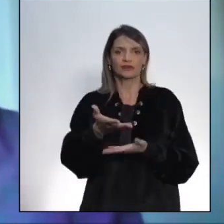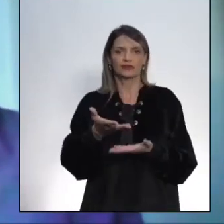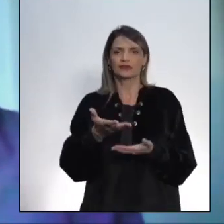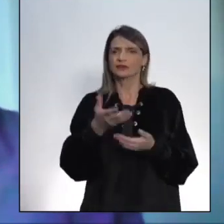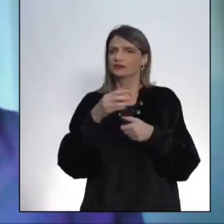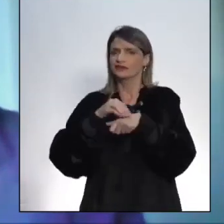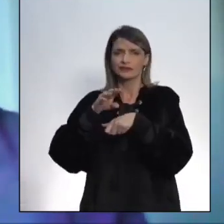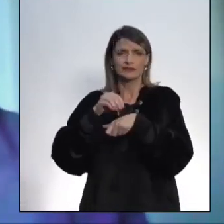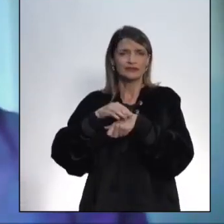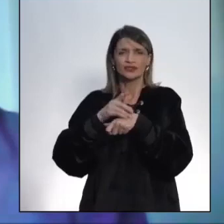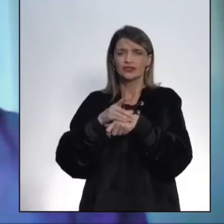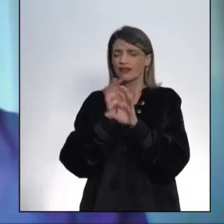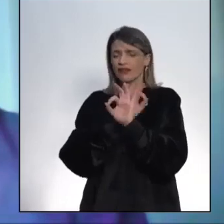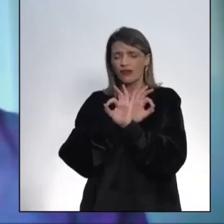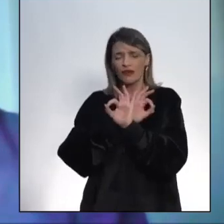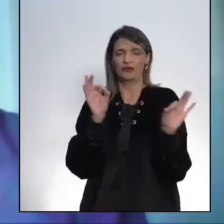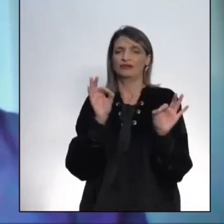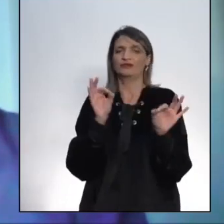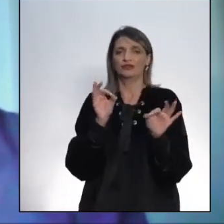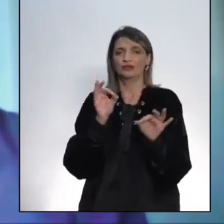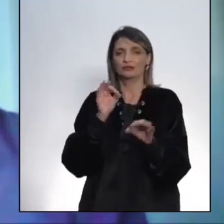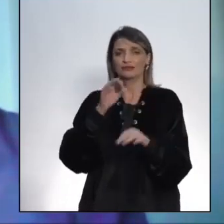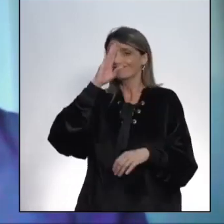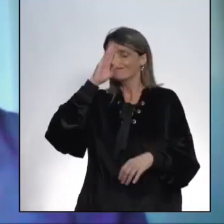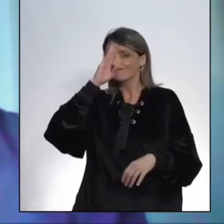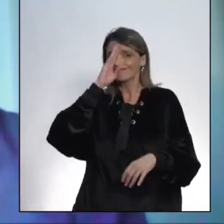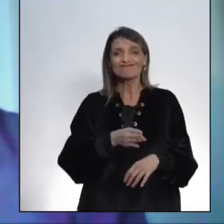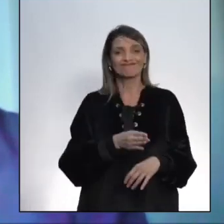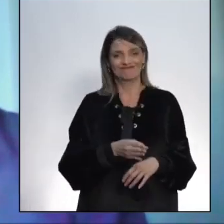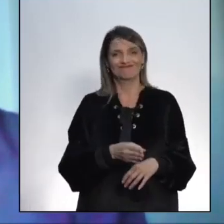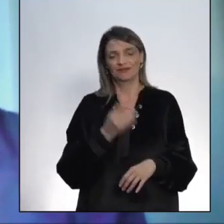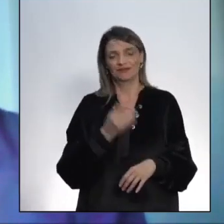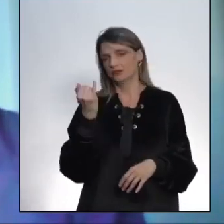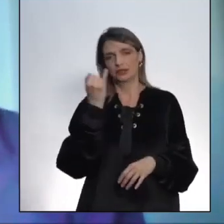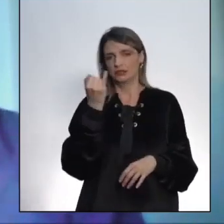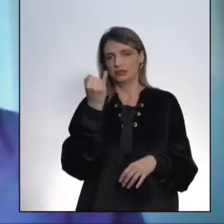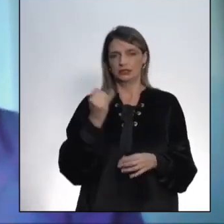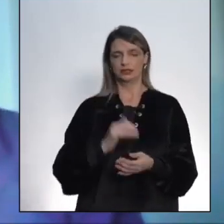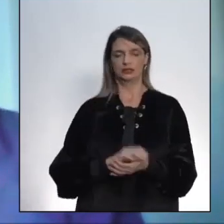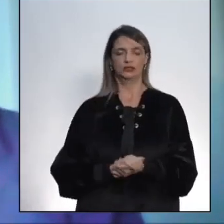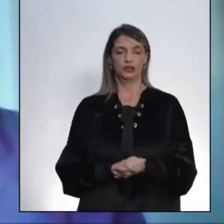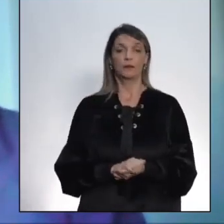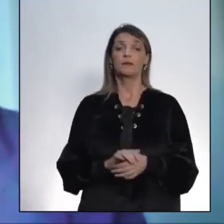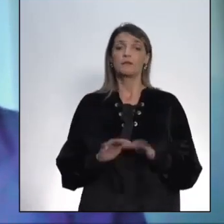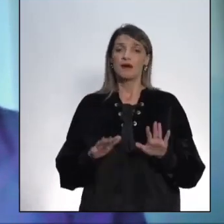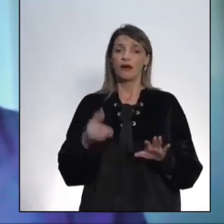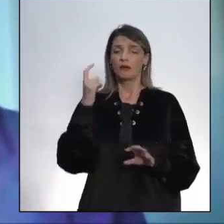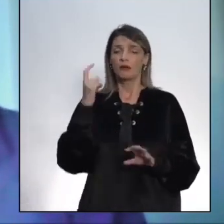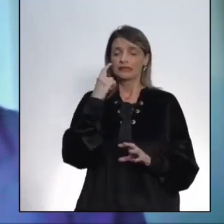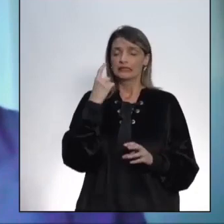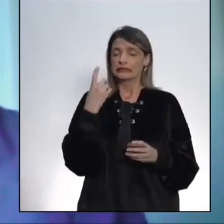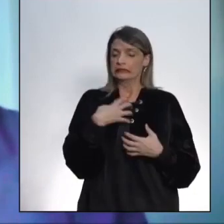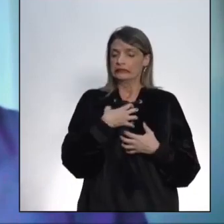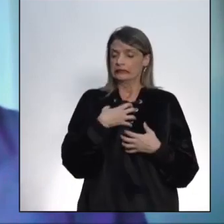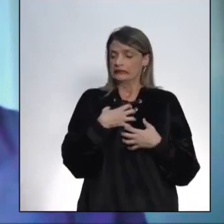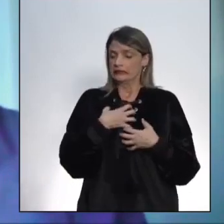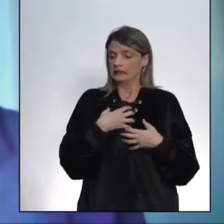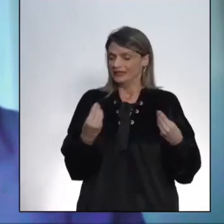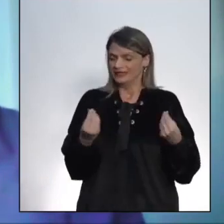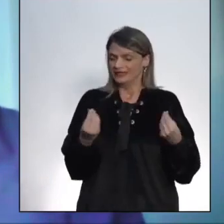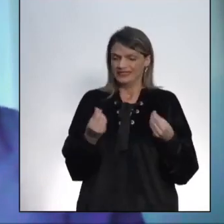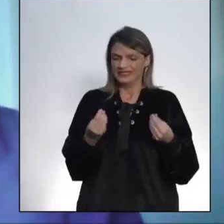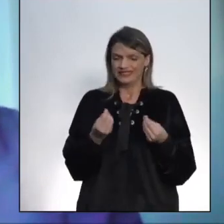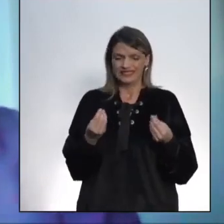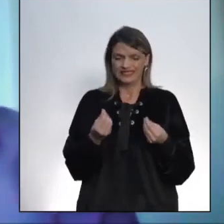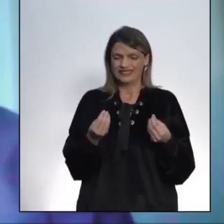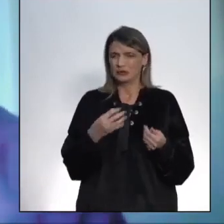todas são fundamentais. Mas eu acho que quando eu penso nessas sensações todas de desconforto, e